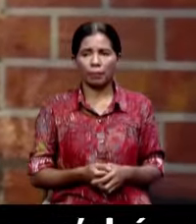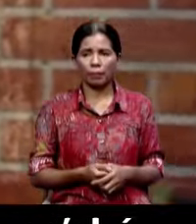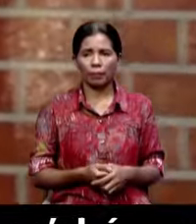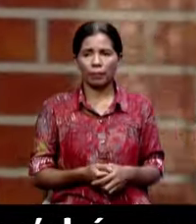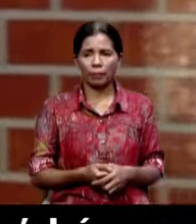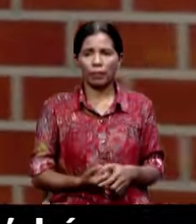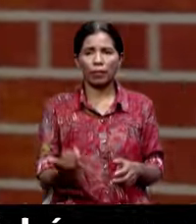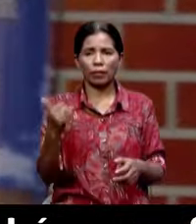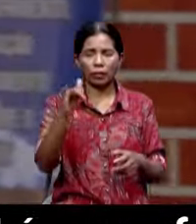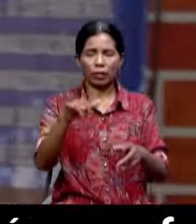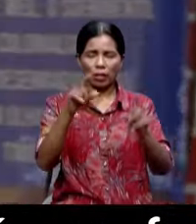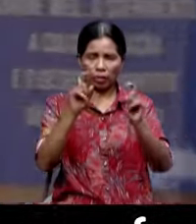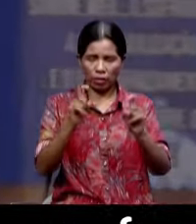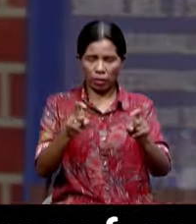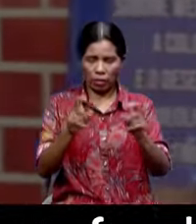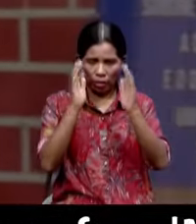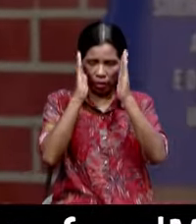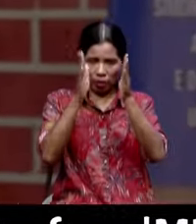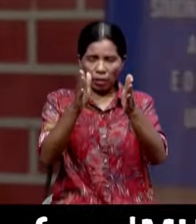Sira não é de Israel.